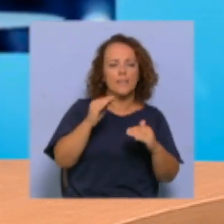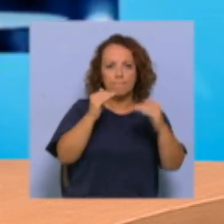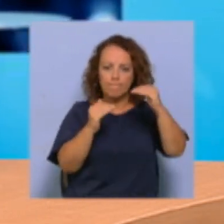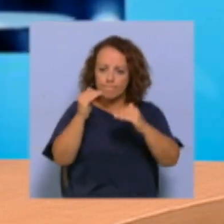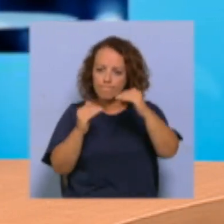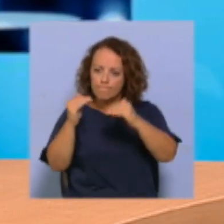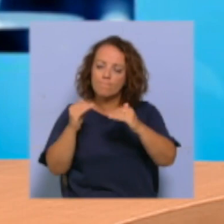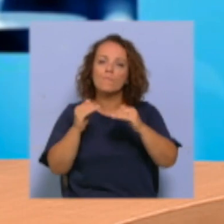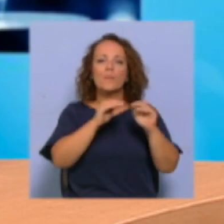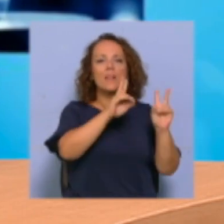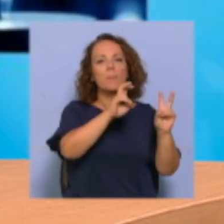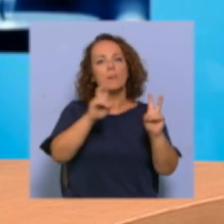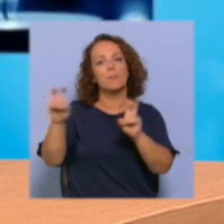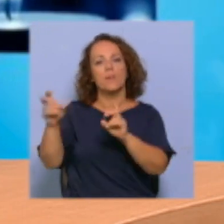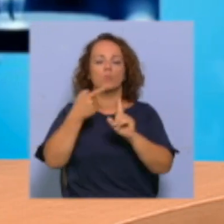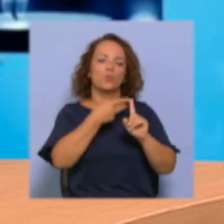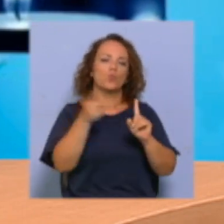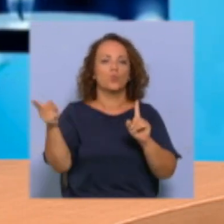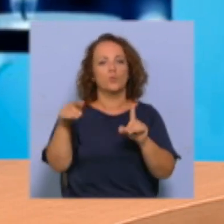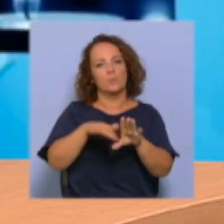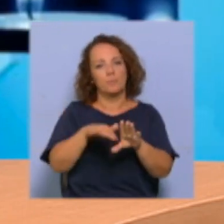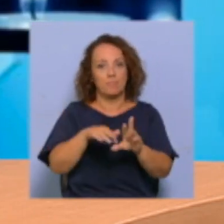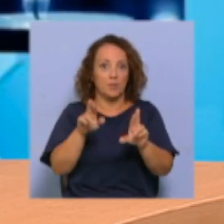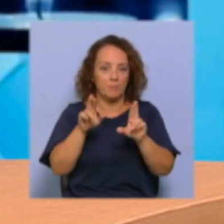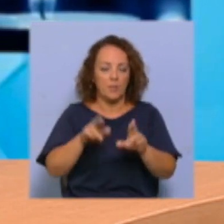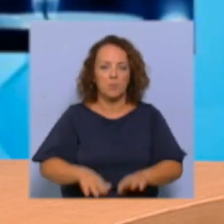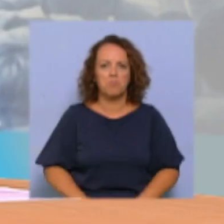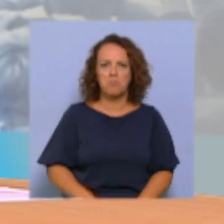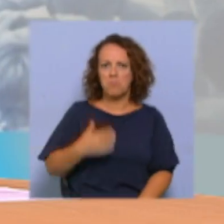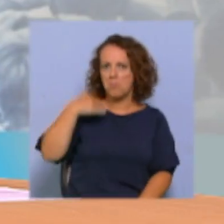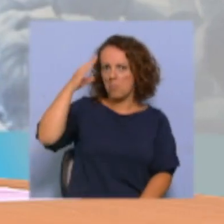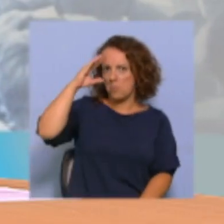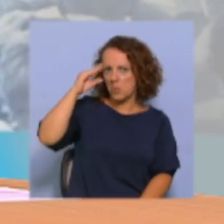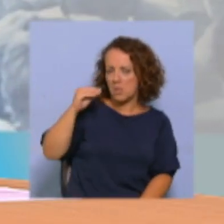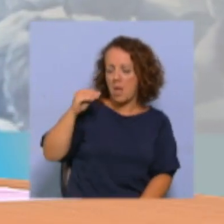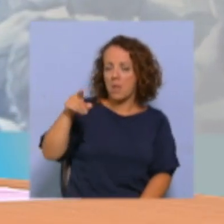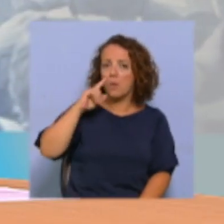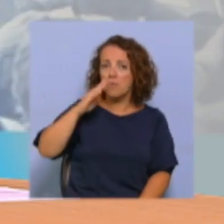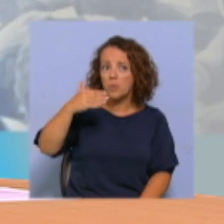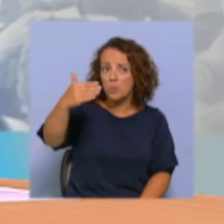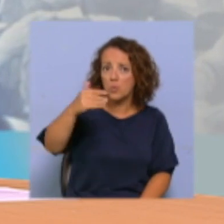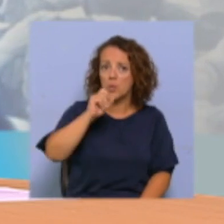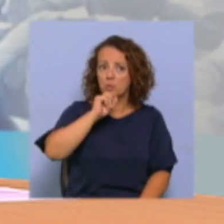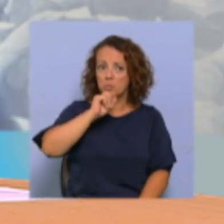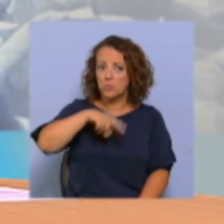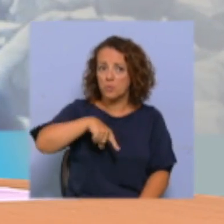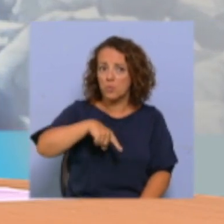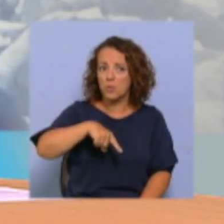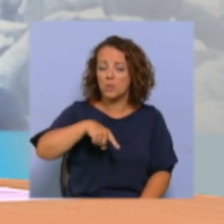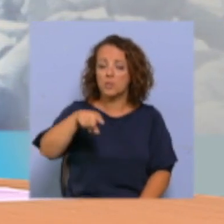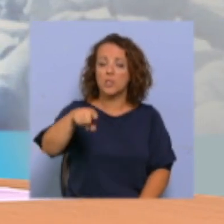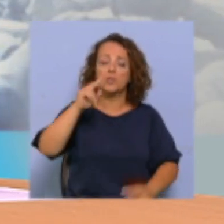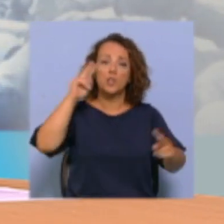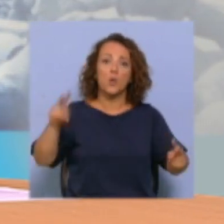maneira a que todos os temas possam ter participantes. Mas também há a possibilidade, penso eu, não sei, que futuramente as pessoas poderão, terminadas as jornadas,